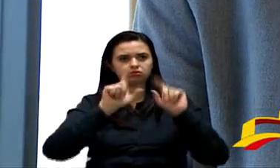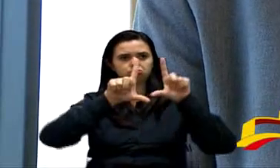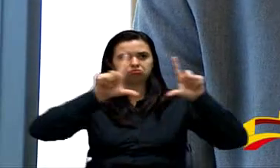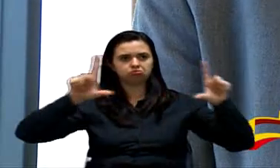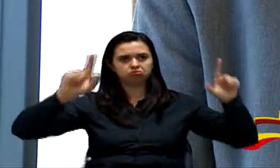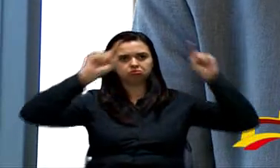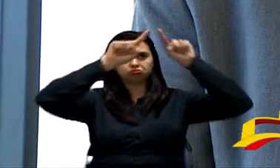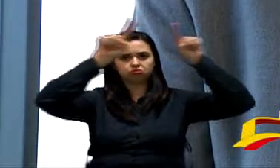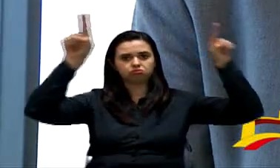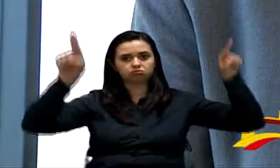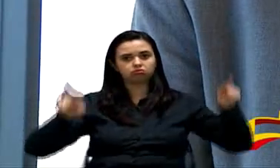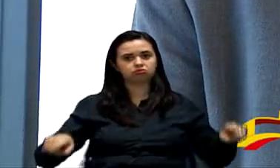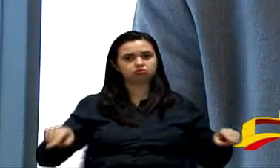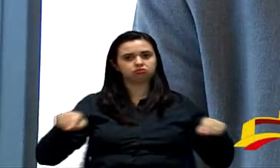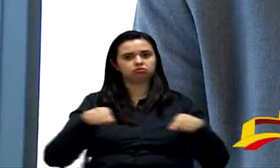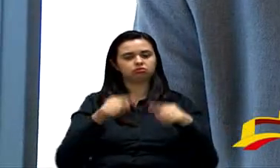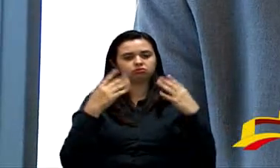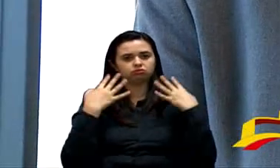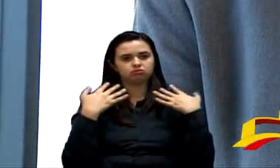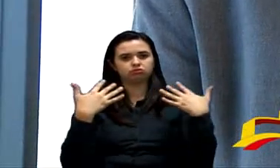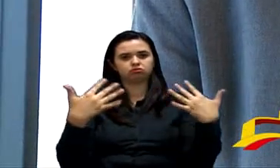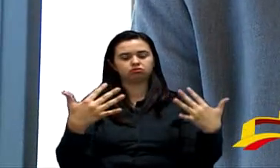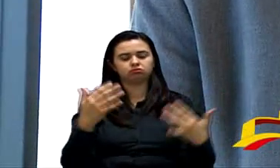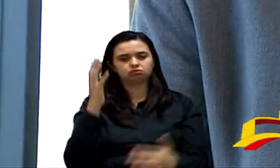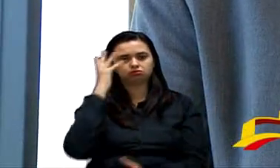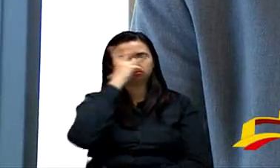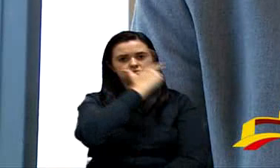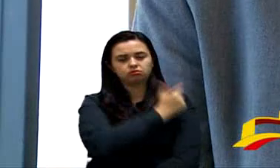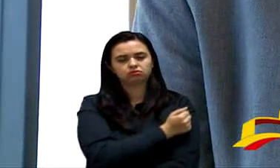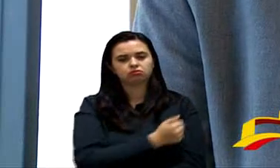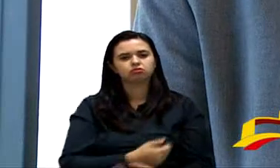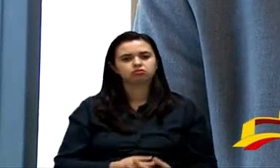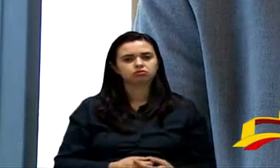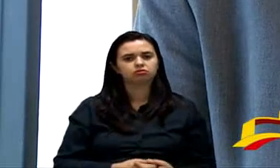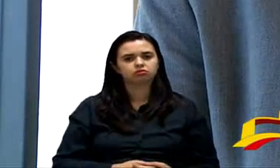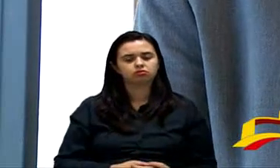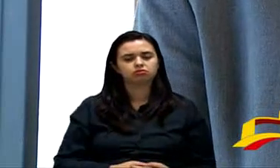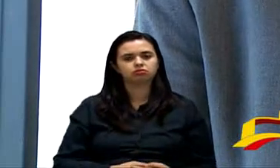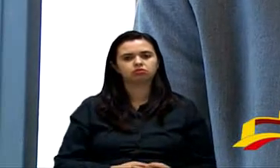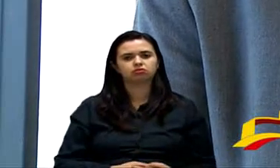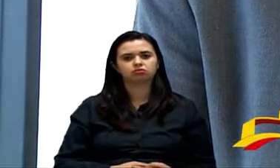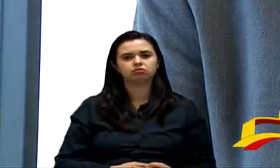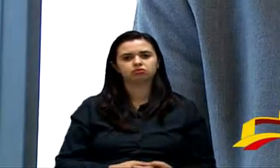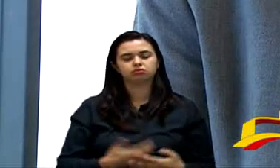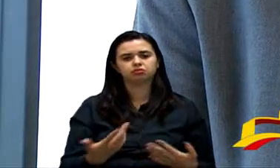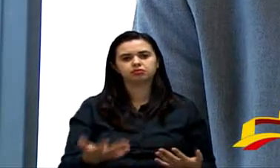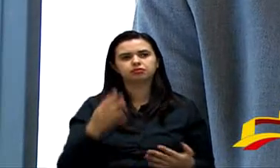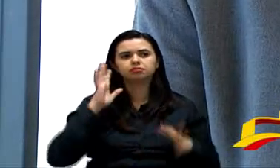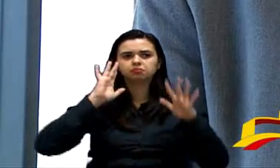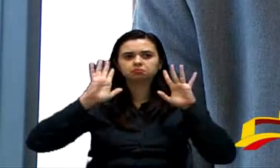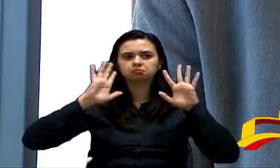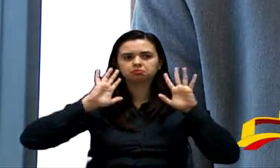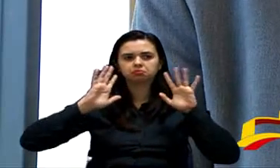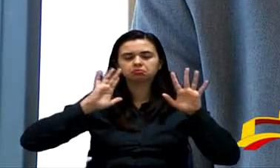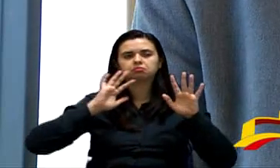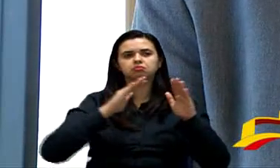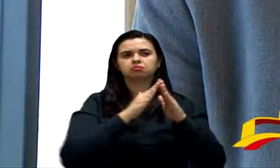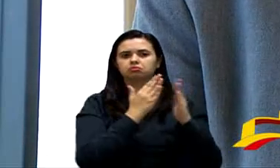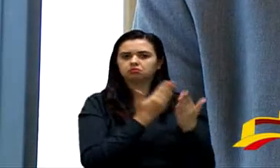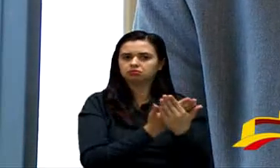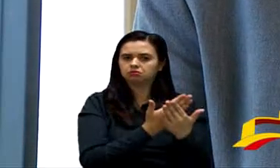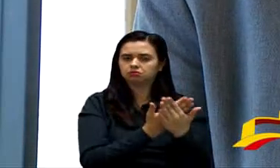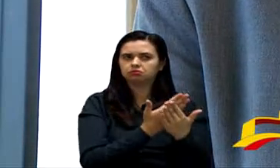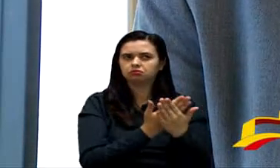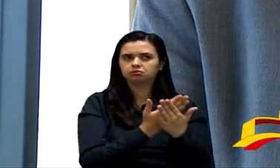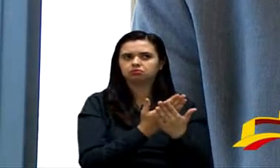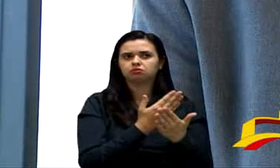realmente, que dá uma significância grande na questão, né? Para a gente refletir a questão da educação, a importância